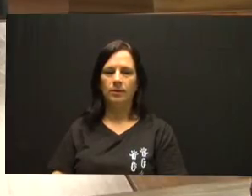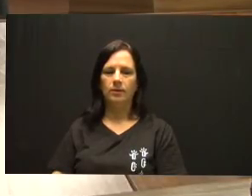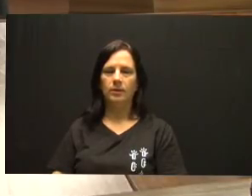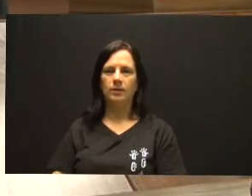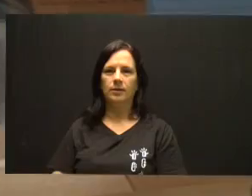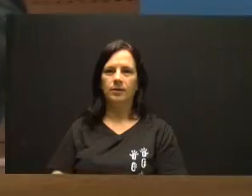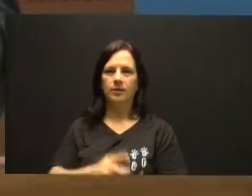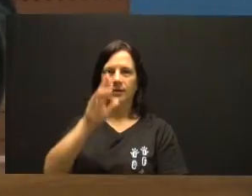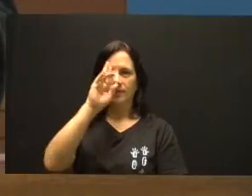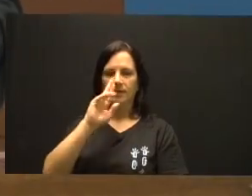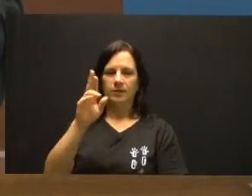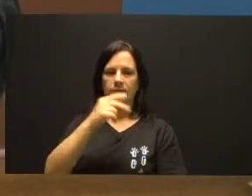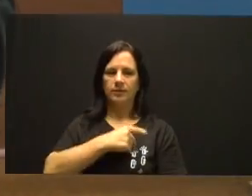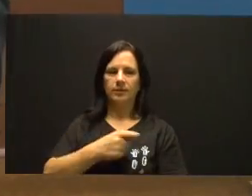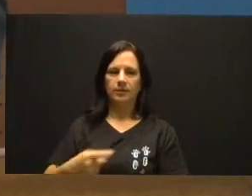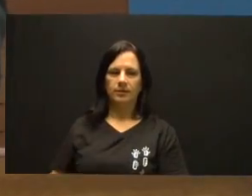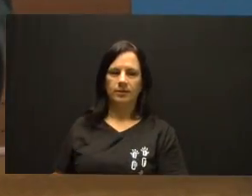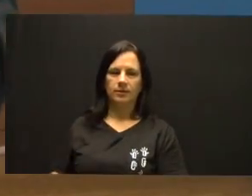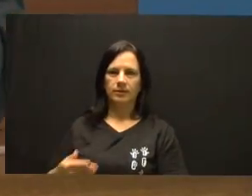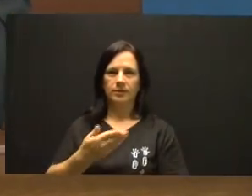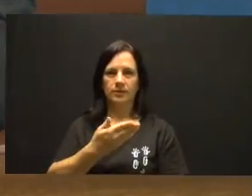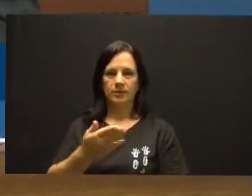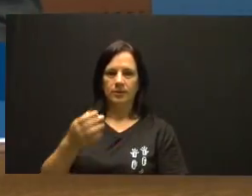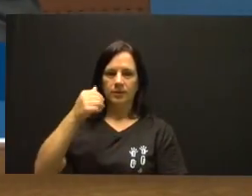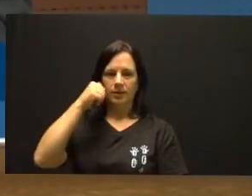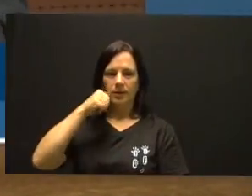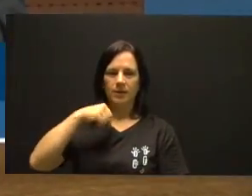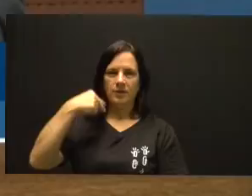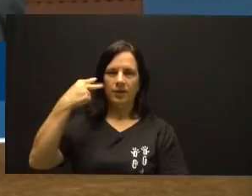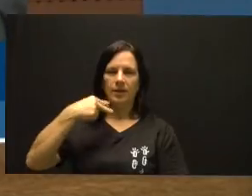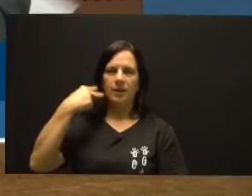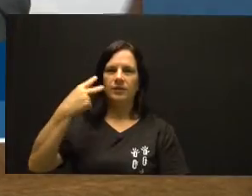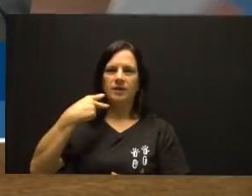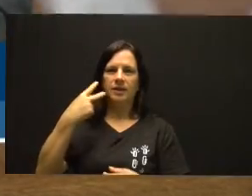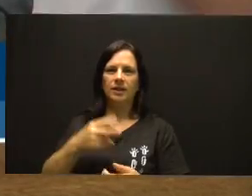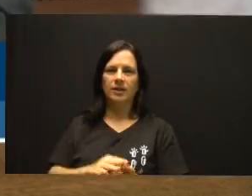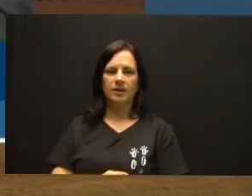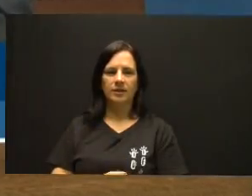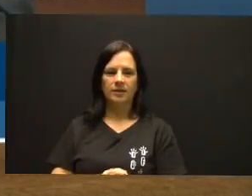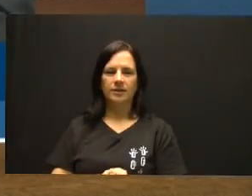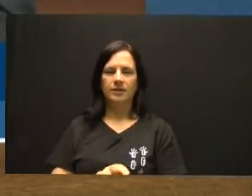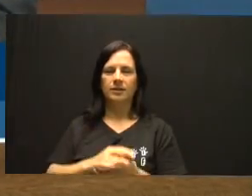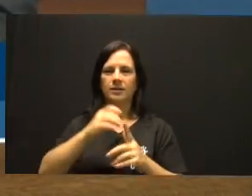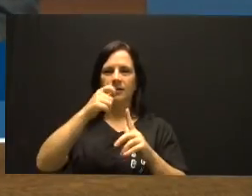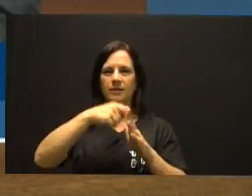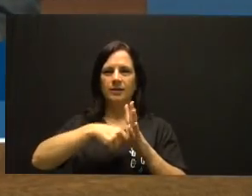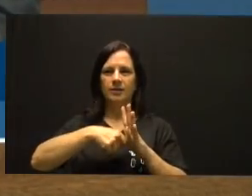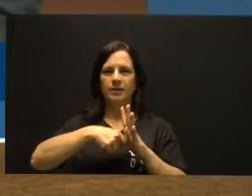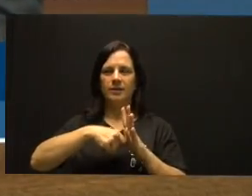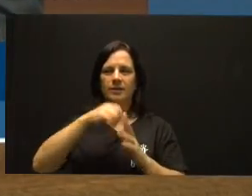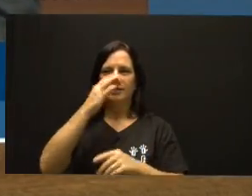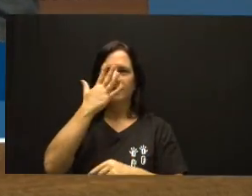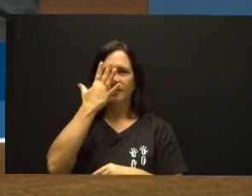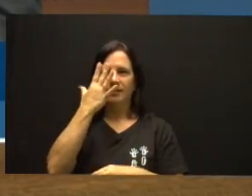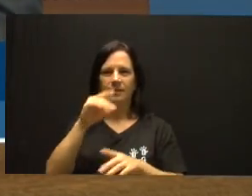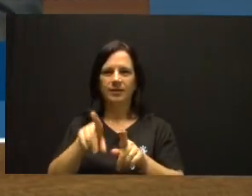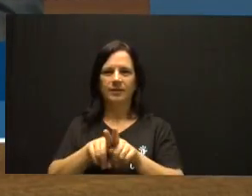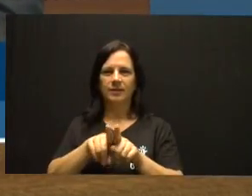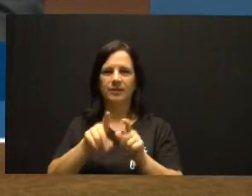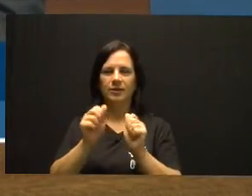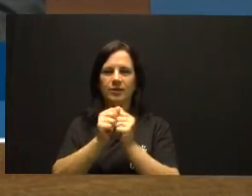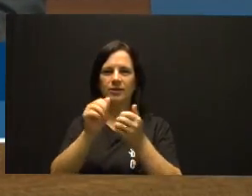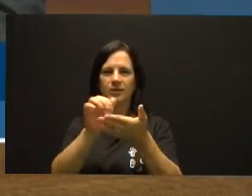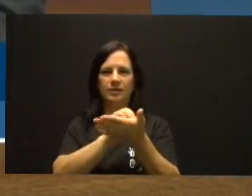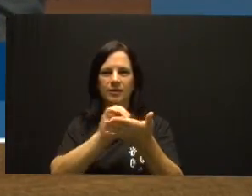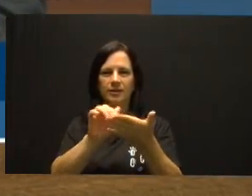viu? Senhor presidente, nobres pares, senhora vereadora Érica, no início do mês de fevereiro, reuni com o secretário de